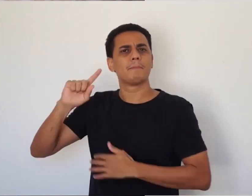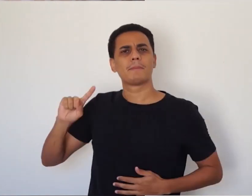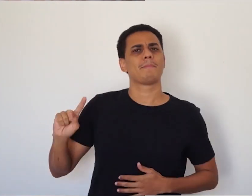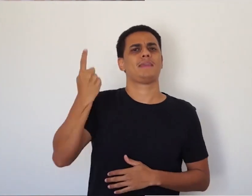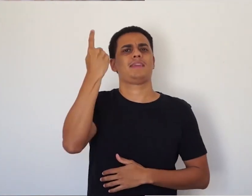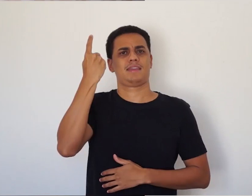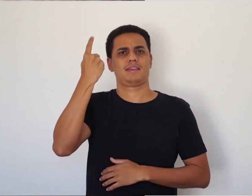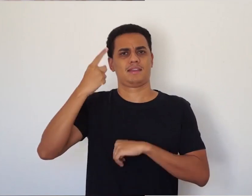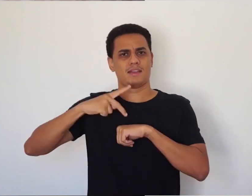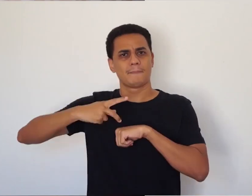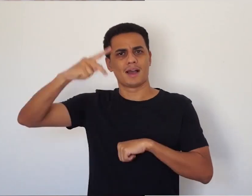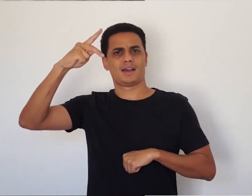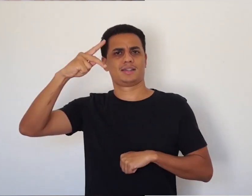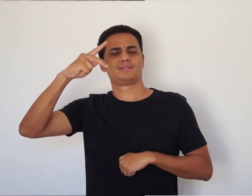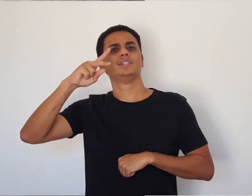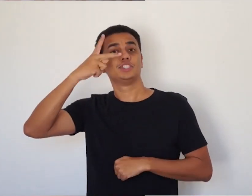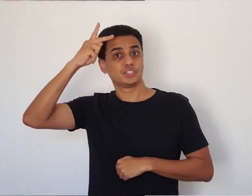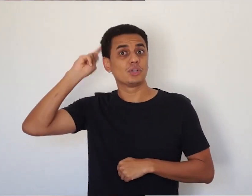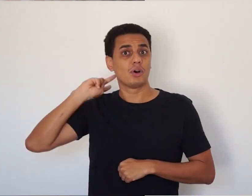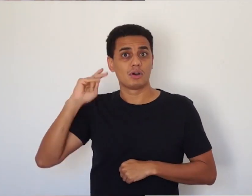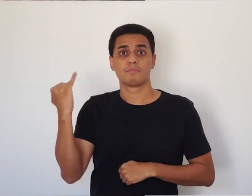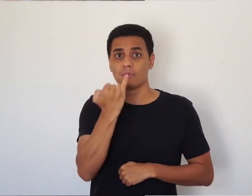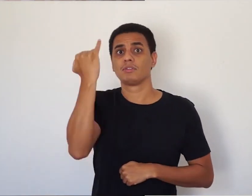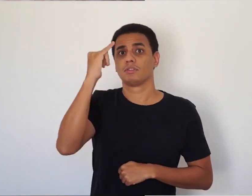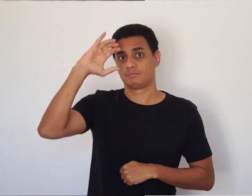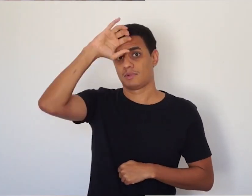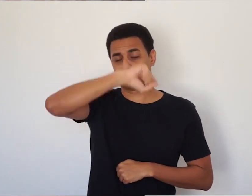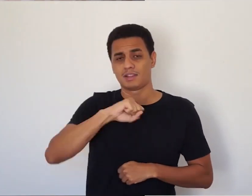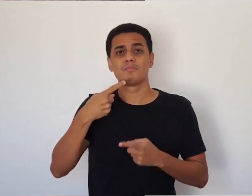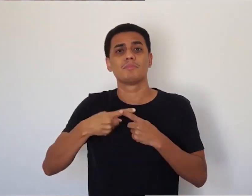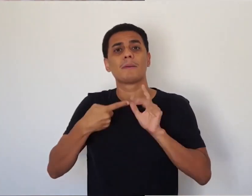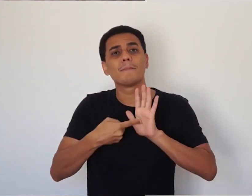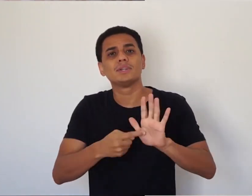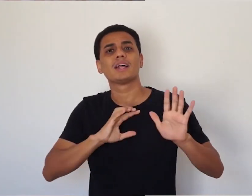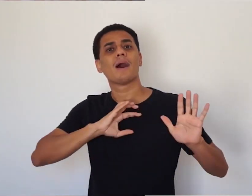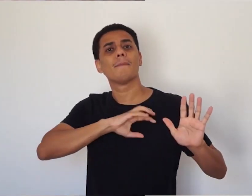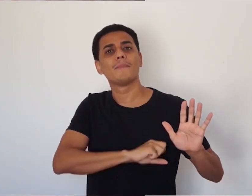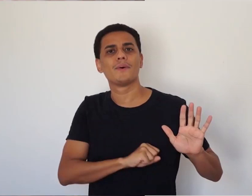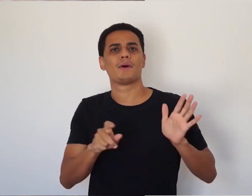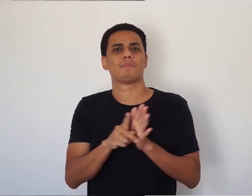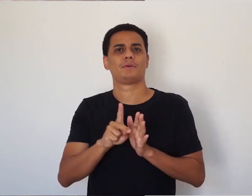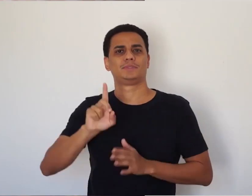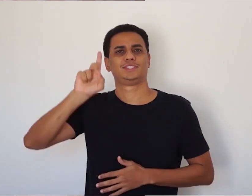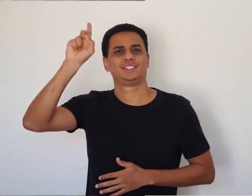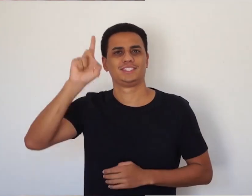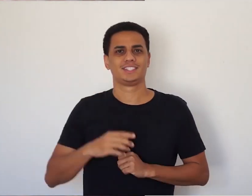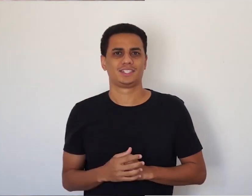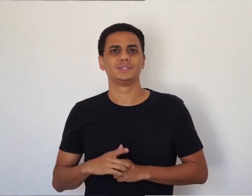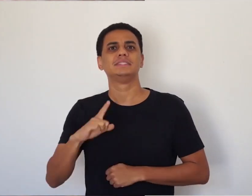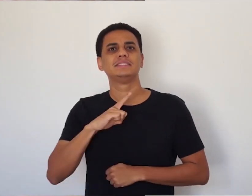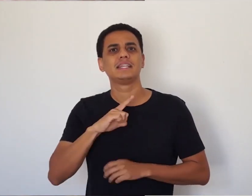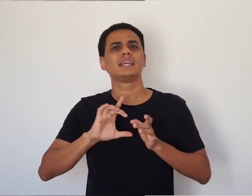convidar a entender essa história tão bonita, tão profunda, uma história de amor de Deus pelo seu povo, uma história